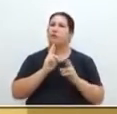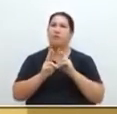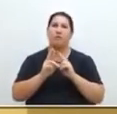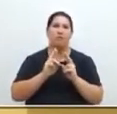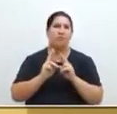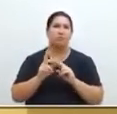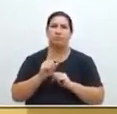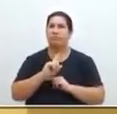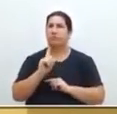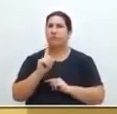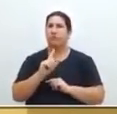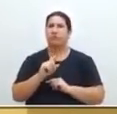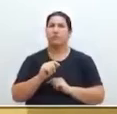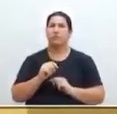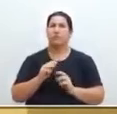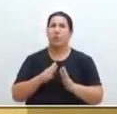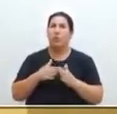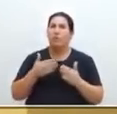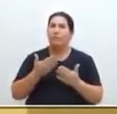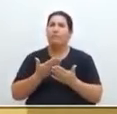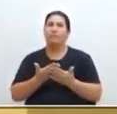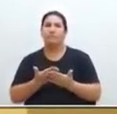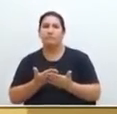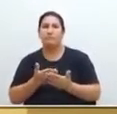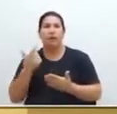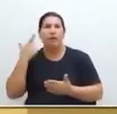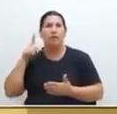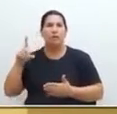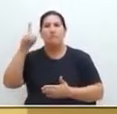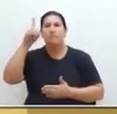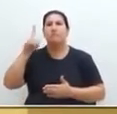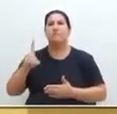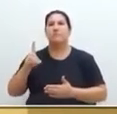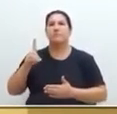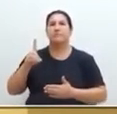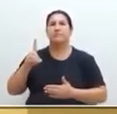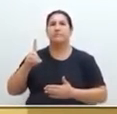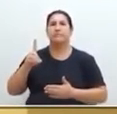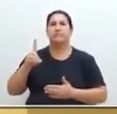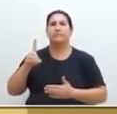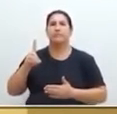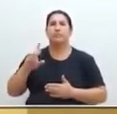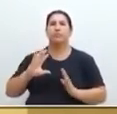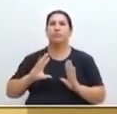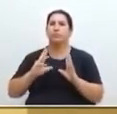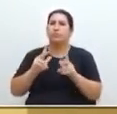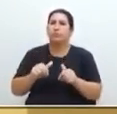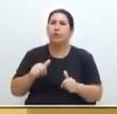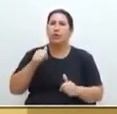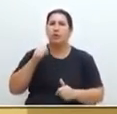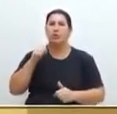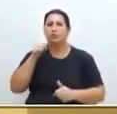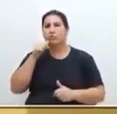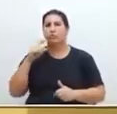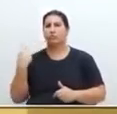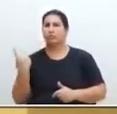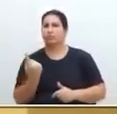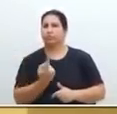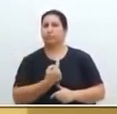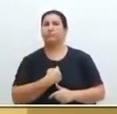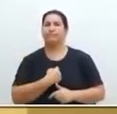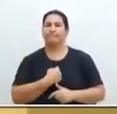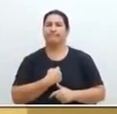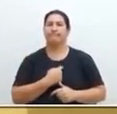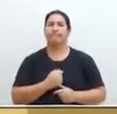estou reivindicando garantia de direitos para todas e todos nós porque quando a